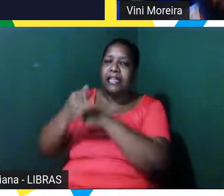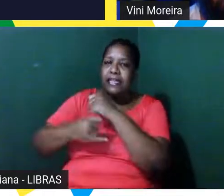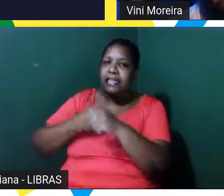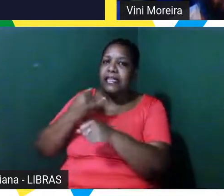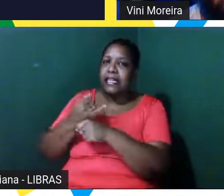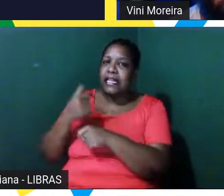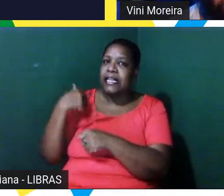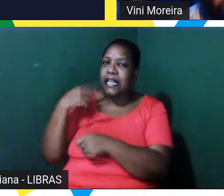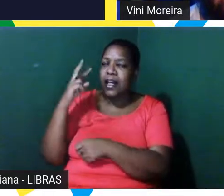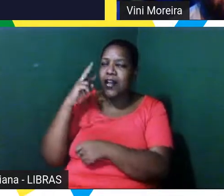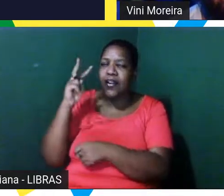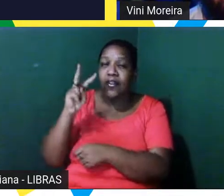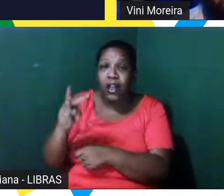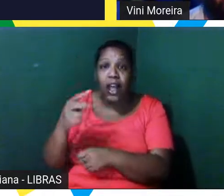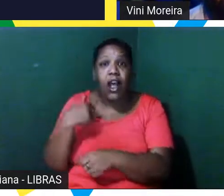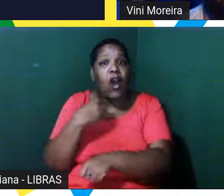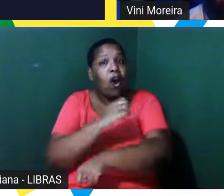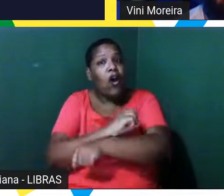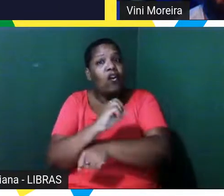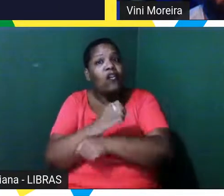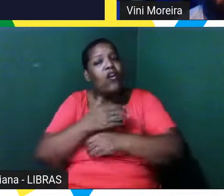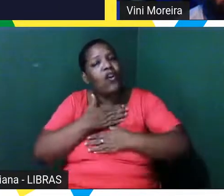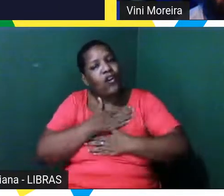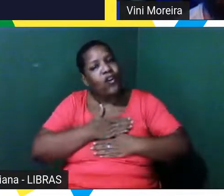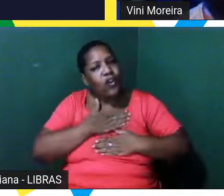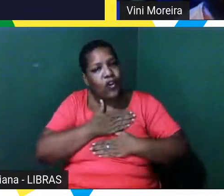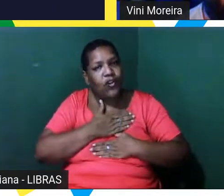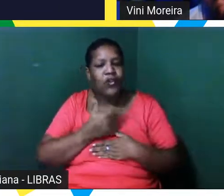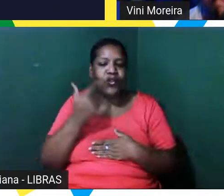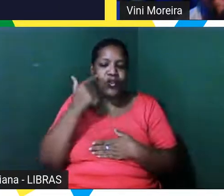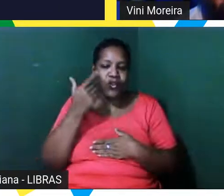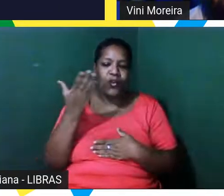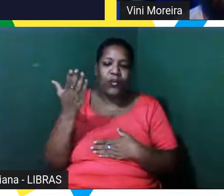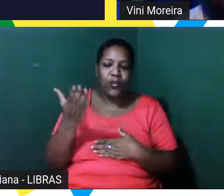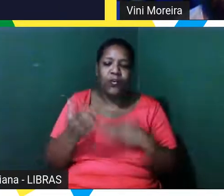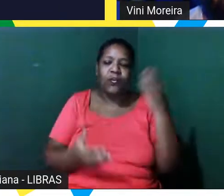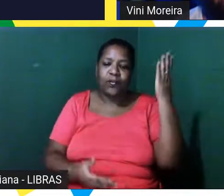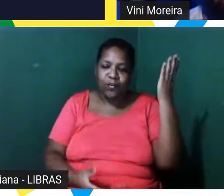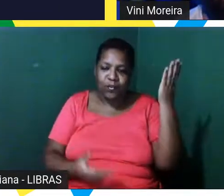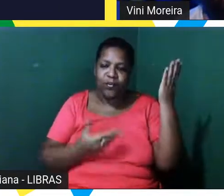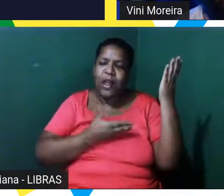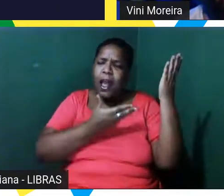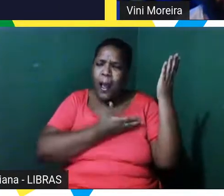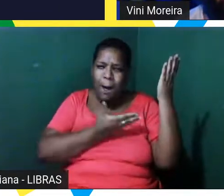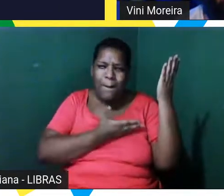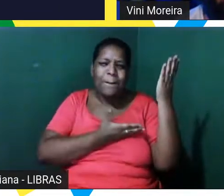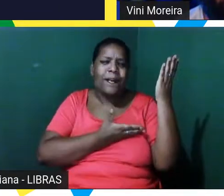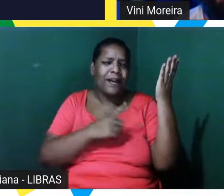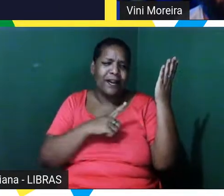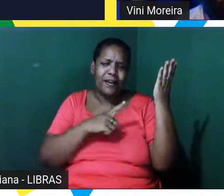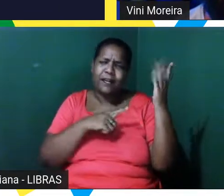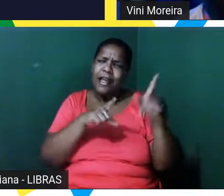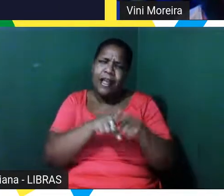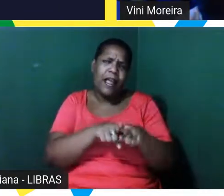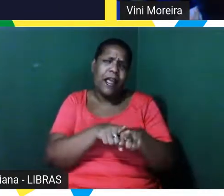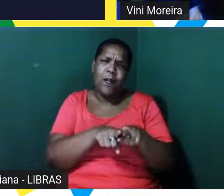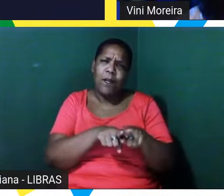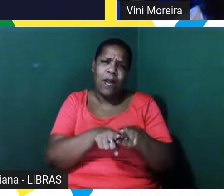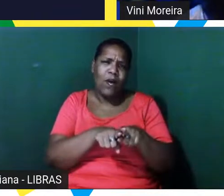lá com nosso querido me Moreira o parceiro amigo irmão